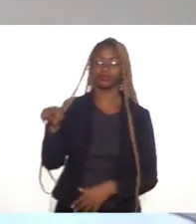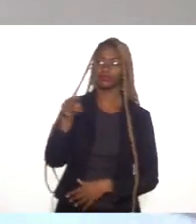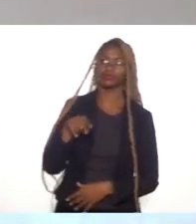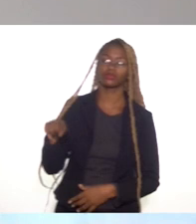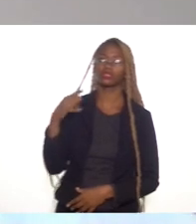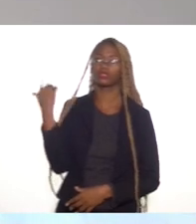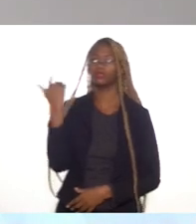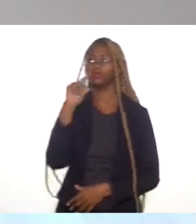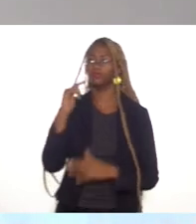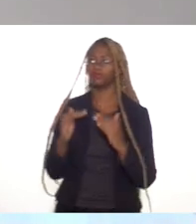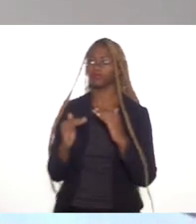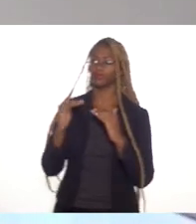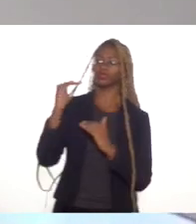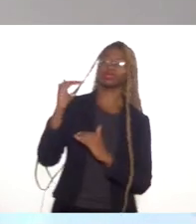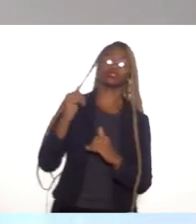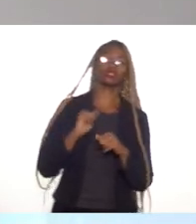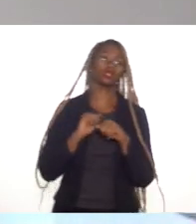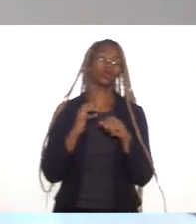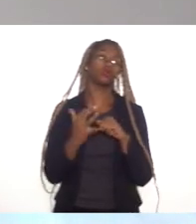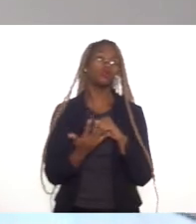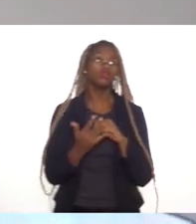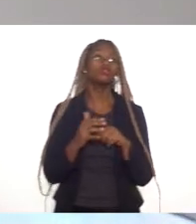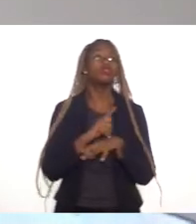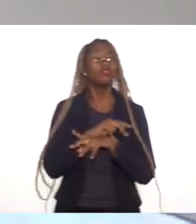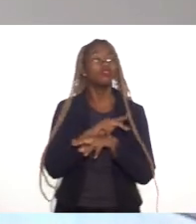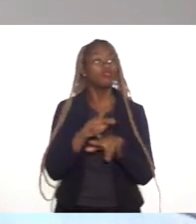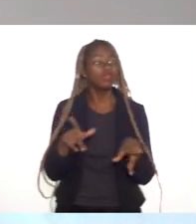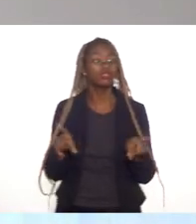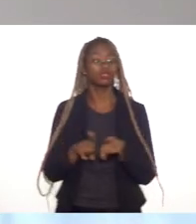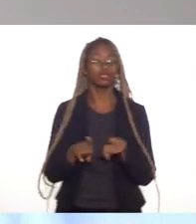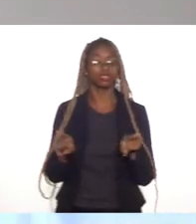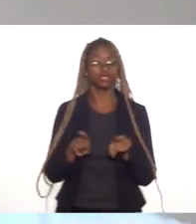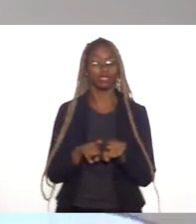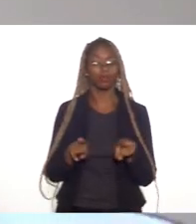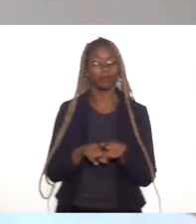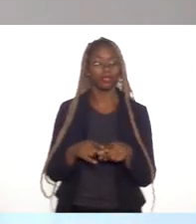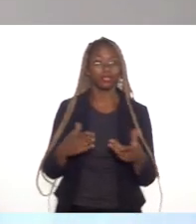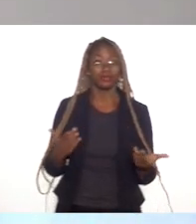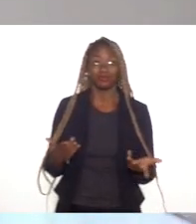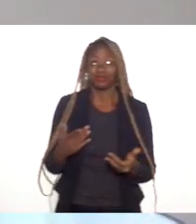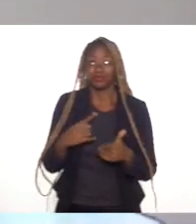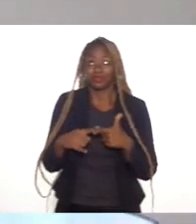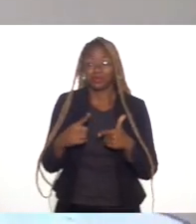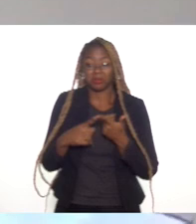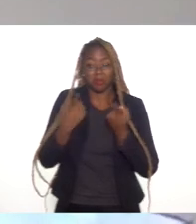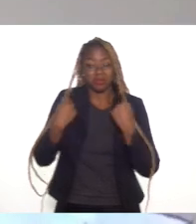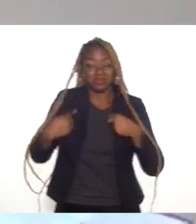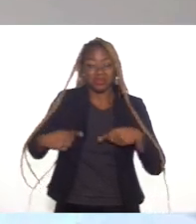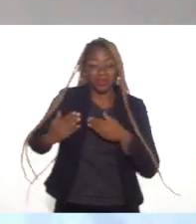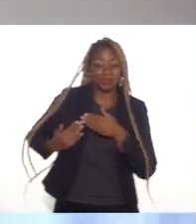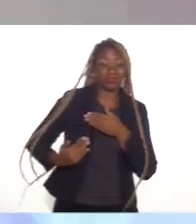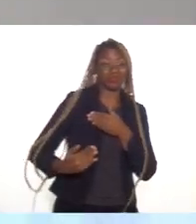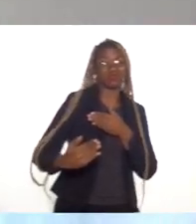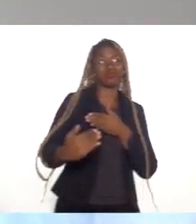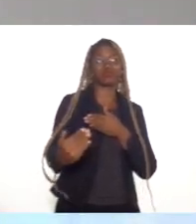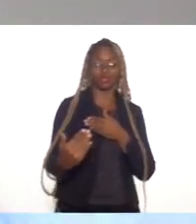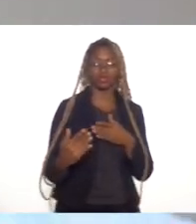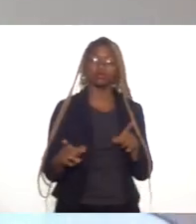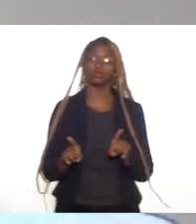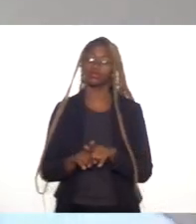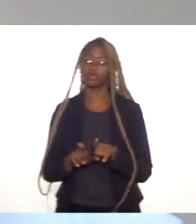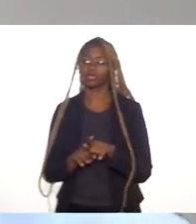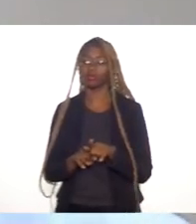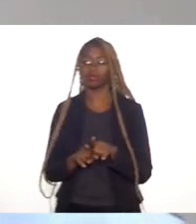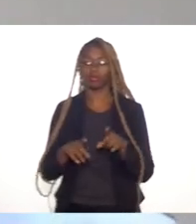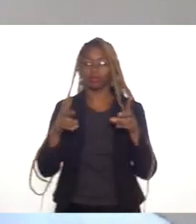superar a Covid-19, muitos desses pacientes ficam com sequelas por longo tempo. E, por outro lado,